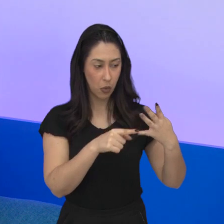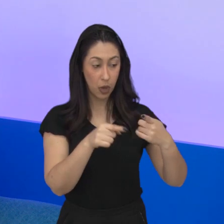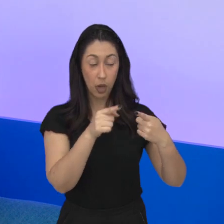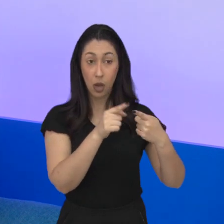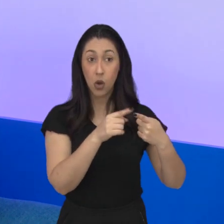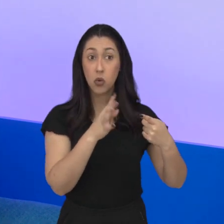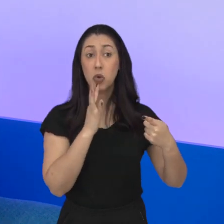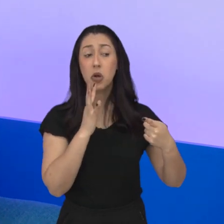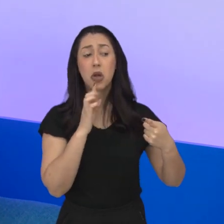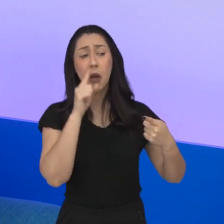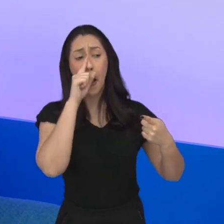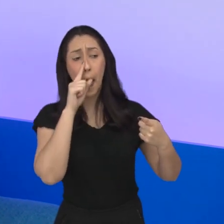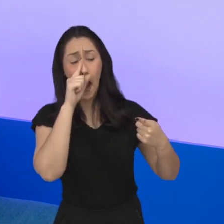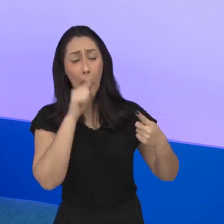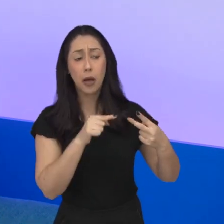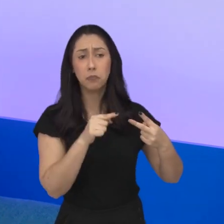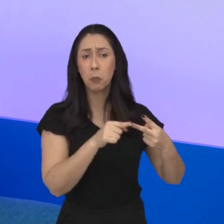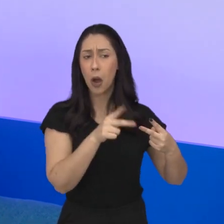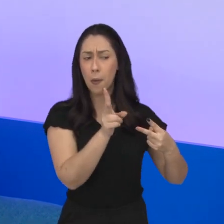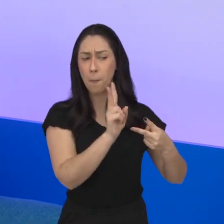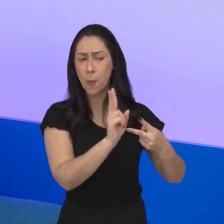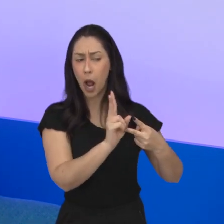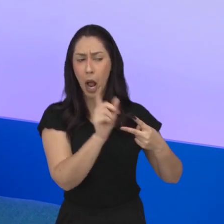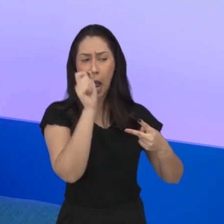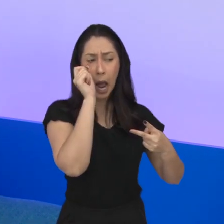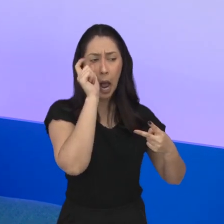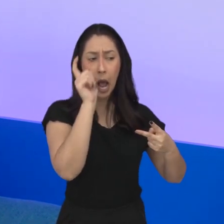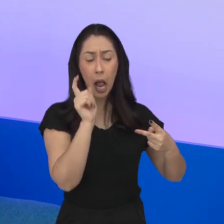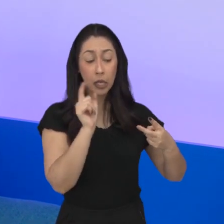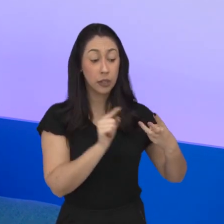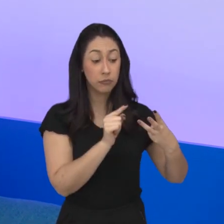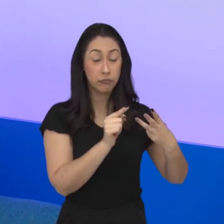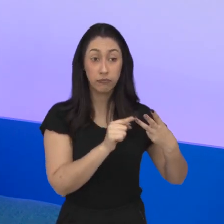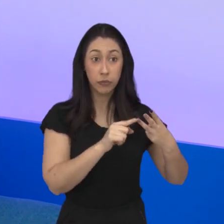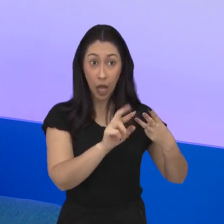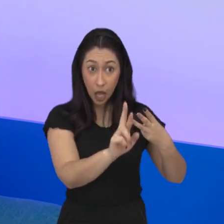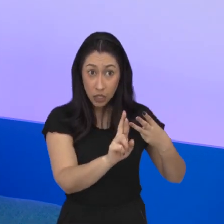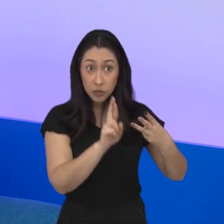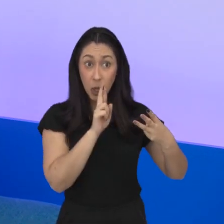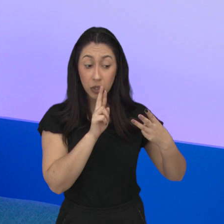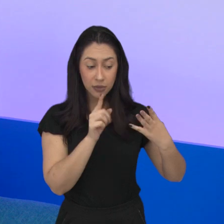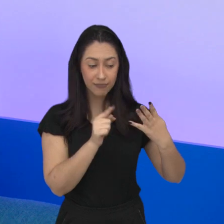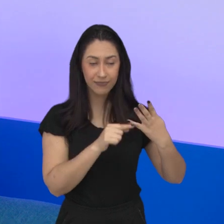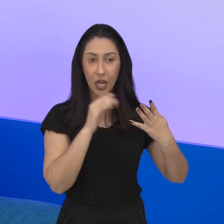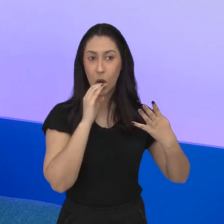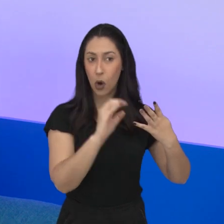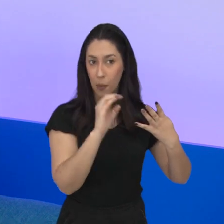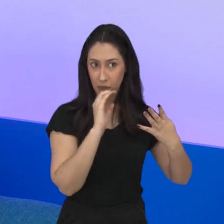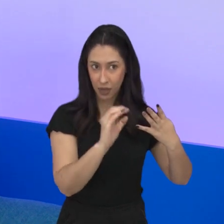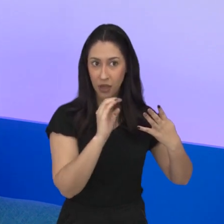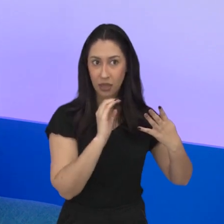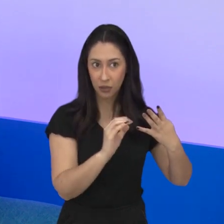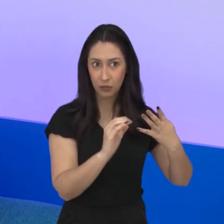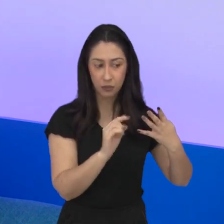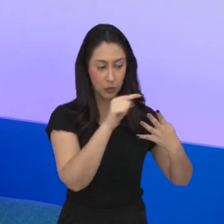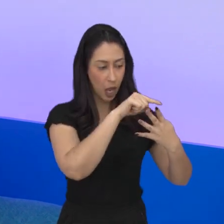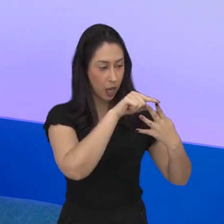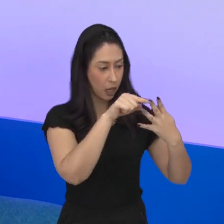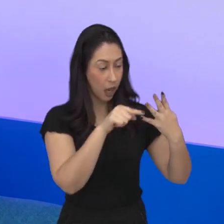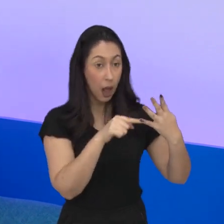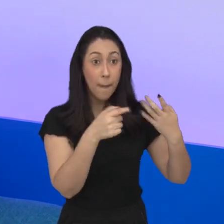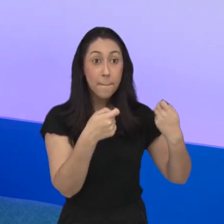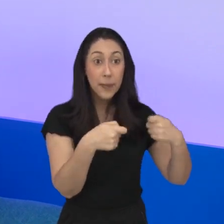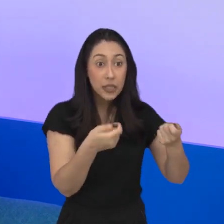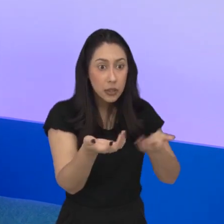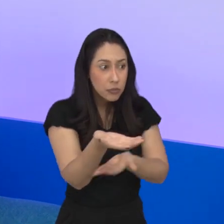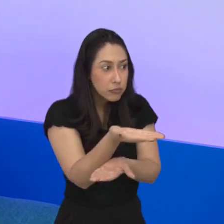É o conhecimento do risco, o monitoramento e alerta que o CEMADEM faz, a capacidade de resposta e a comunicação. Então, todos